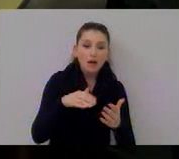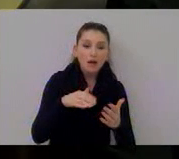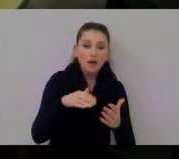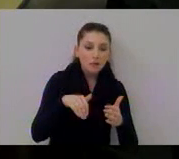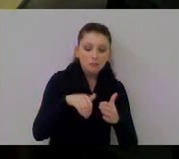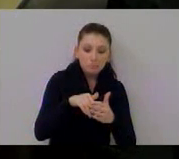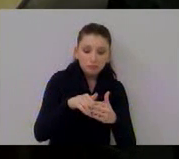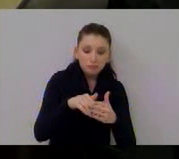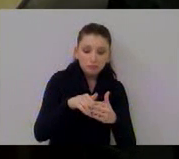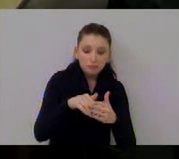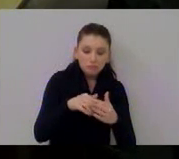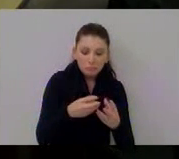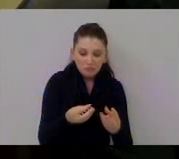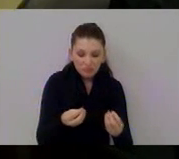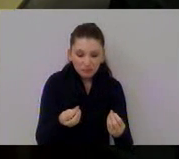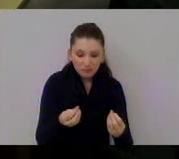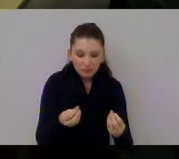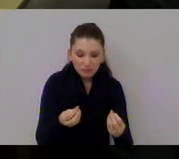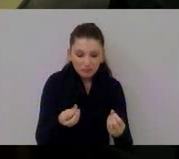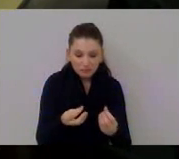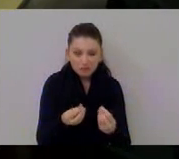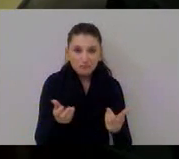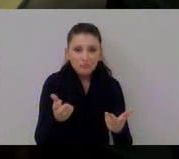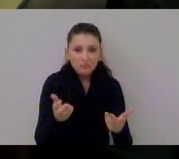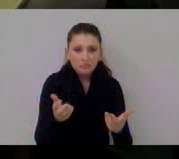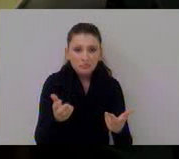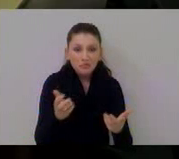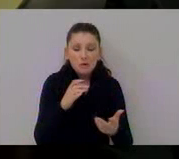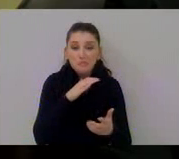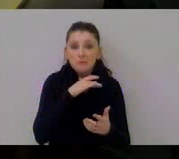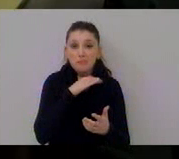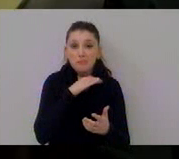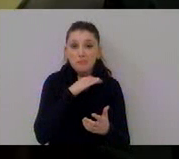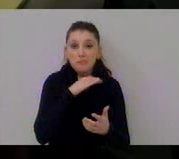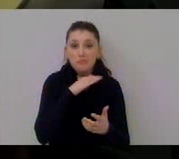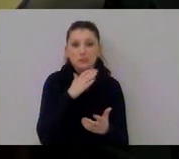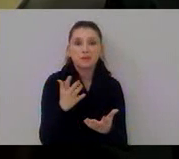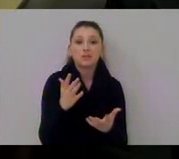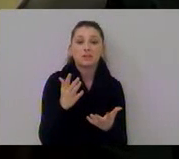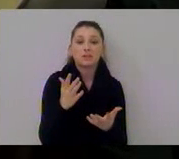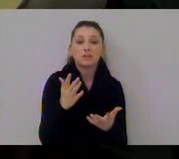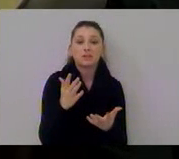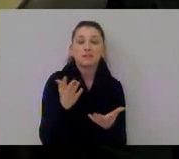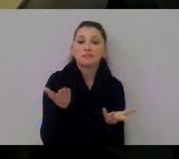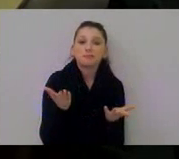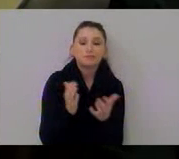para ressurgir, praças por implantar.